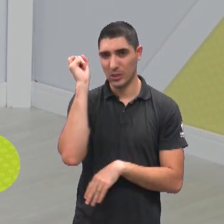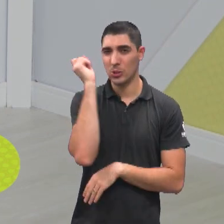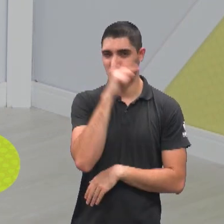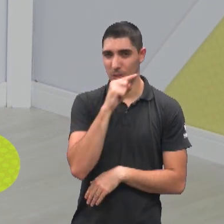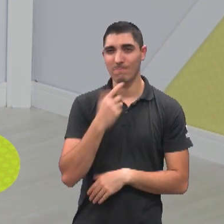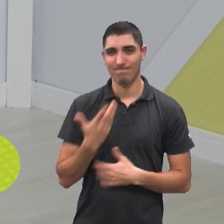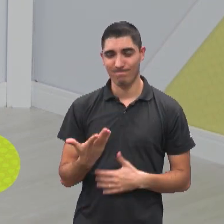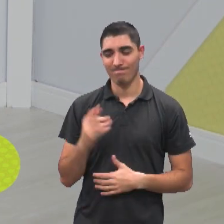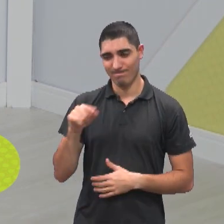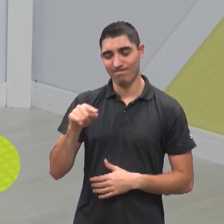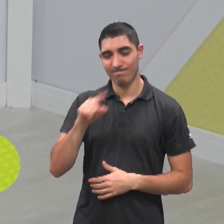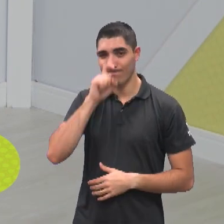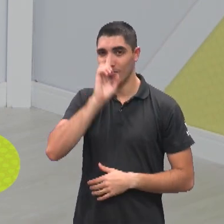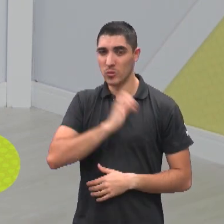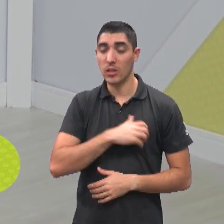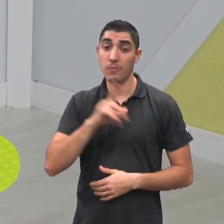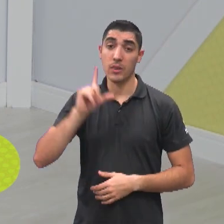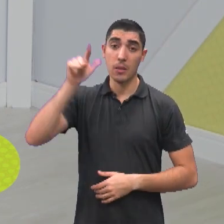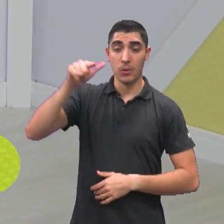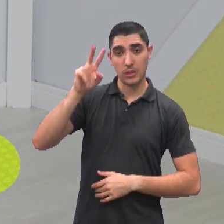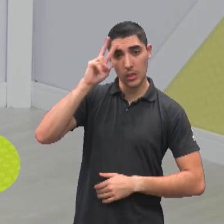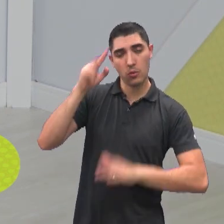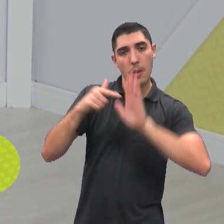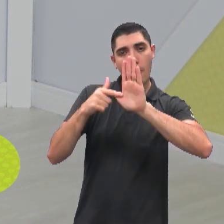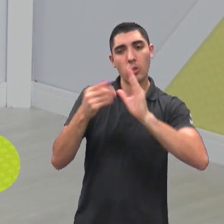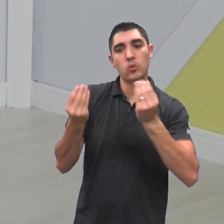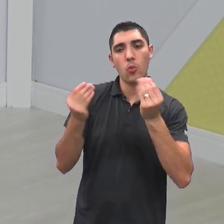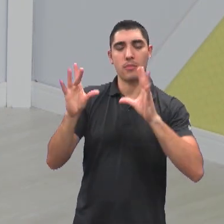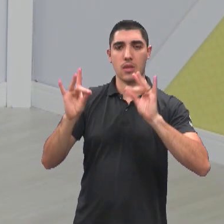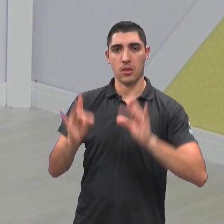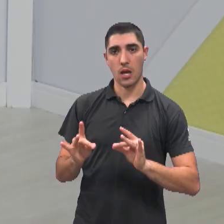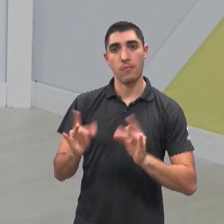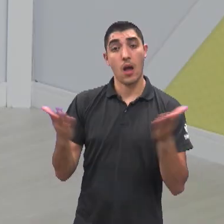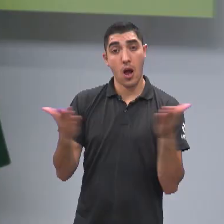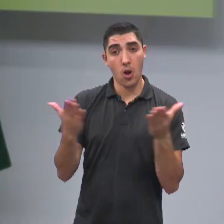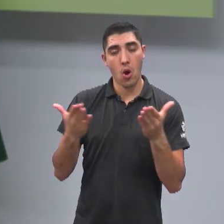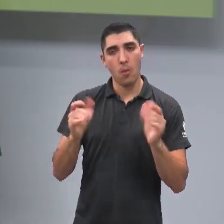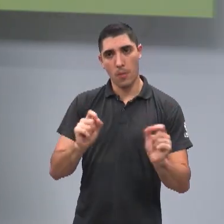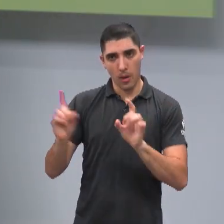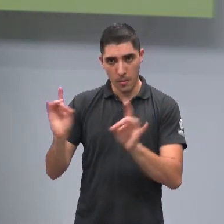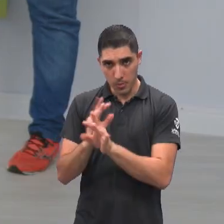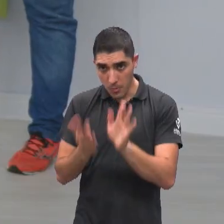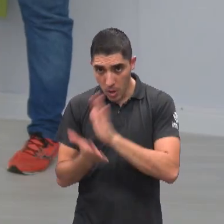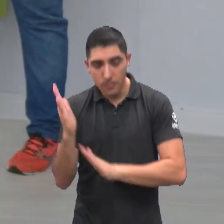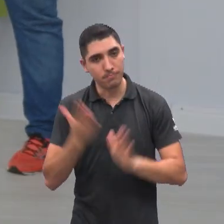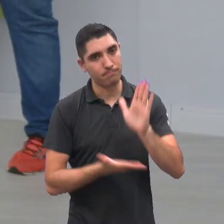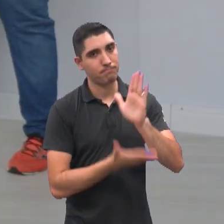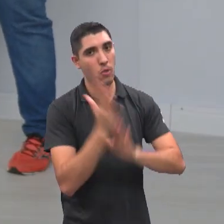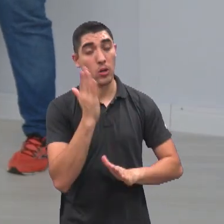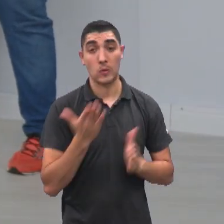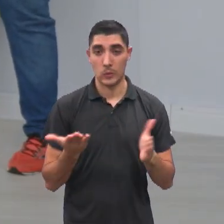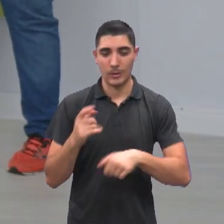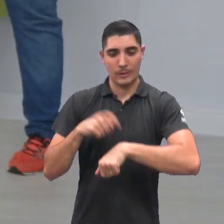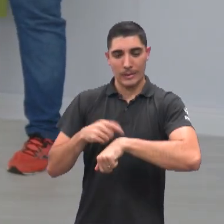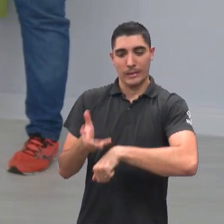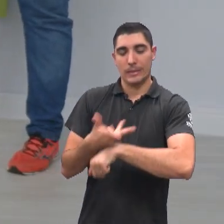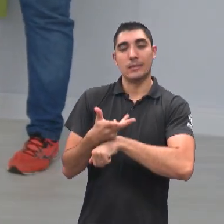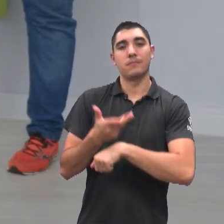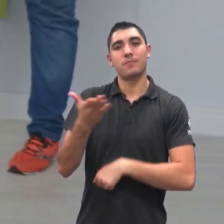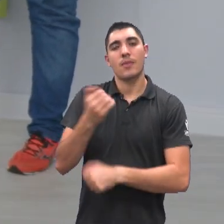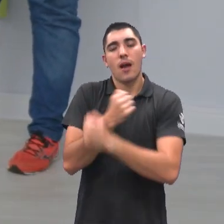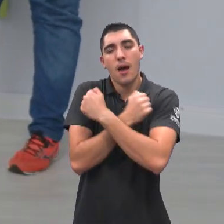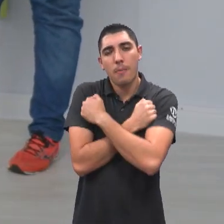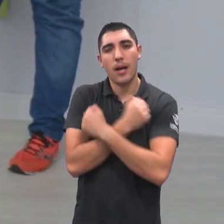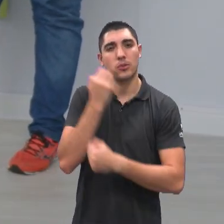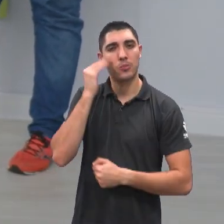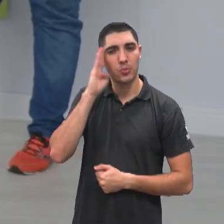escapar. Segunda-feira os detalhes para você também aqui no nosso Hora do Esporte, que vai chegando ao seu final. Vambora, Brunão? Vambora. Vambora, porque hoje foi corrido, hein? Brunão, um grande abraço para